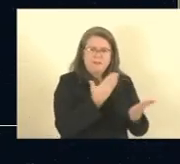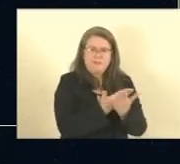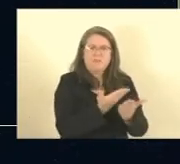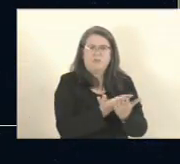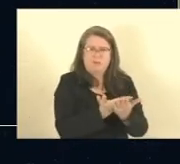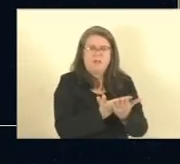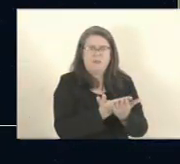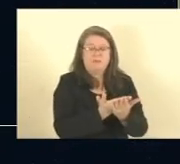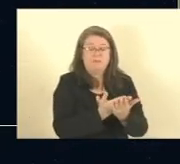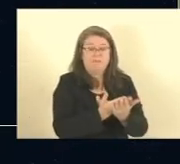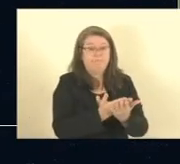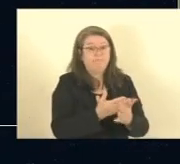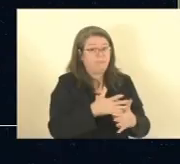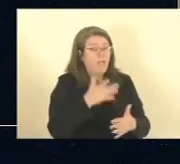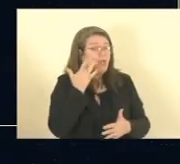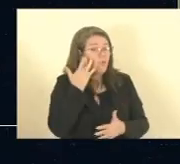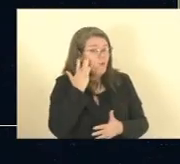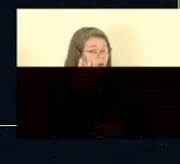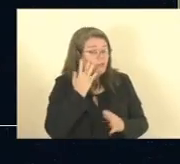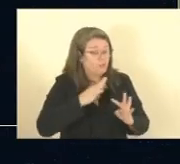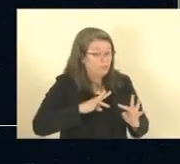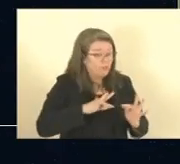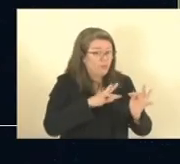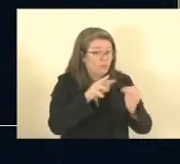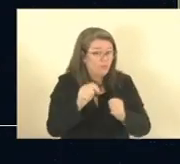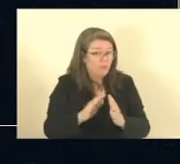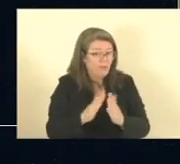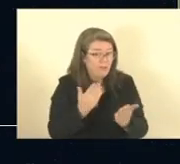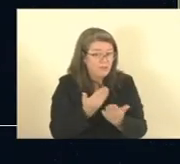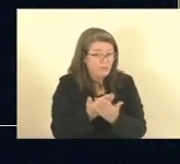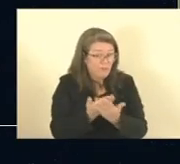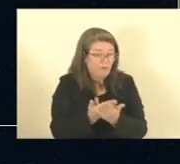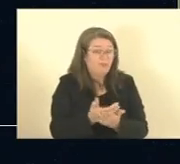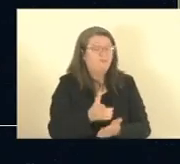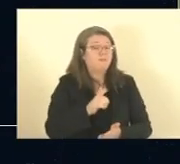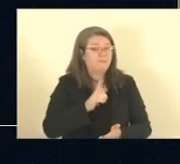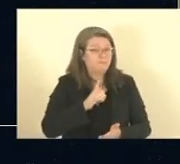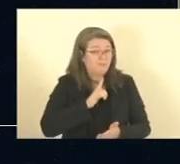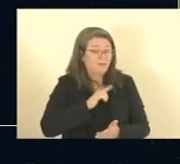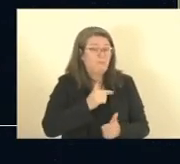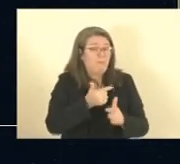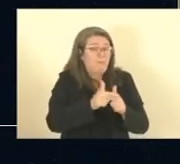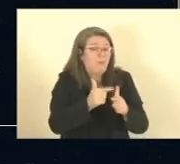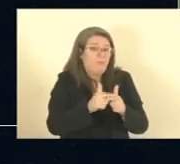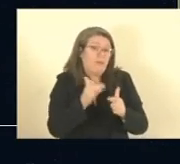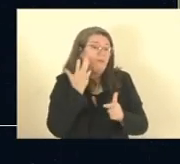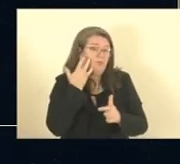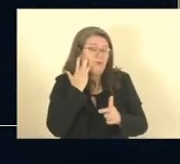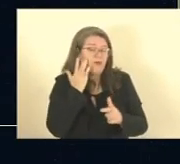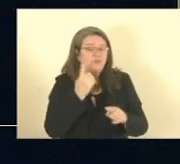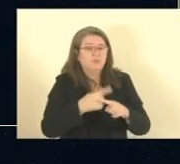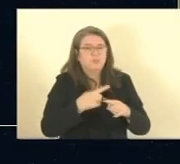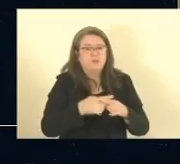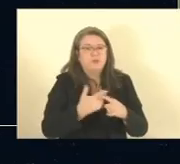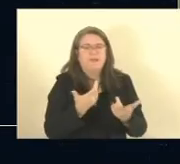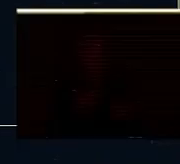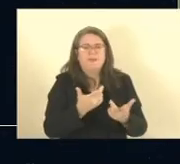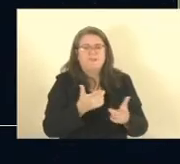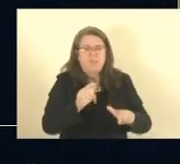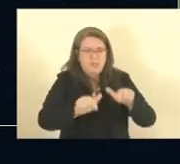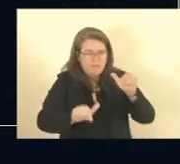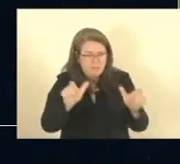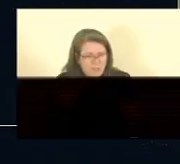toda a rede iria sair muito prejudicada se tivesse que substituí-los nesse momento em que que eles adquiriram a confiança